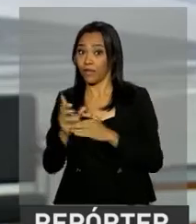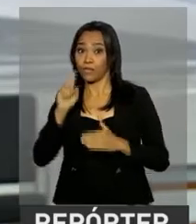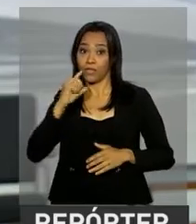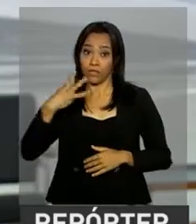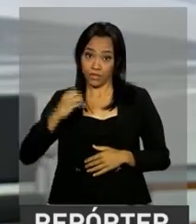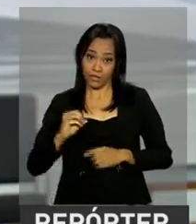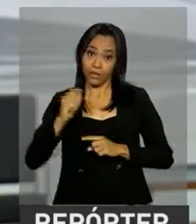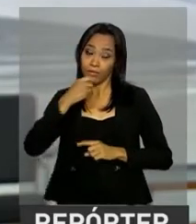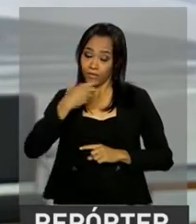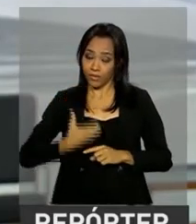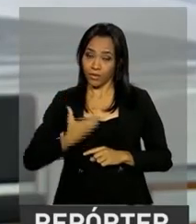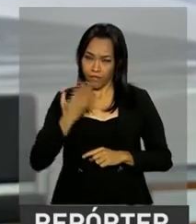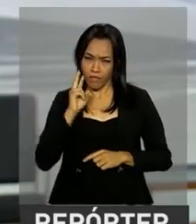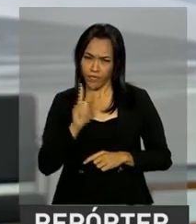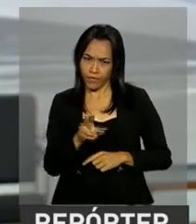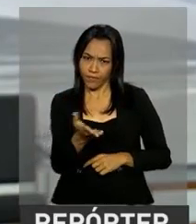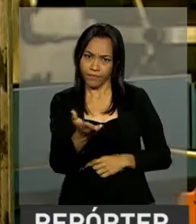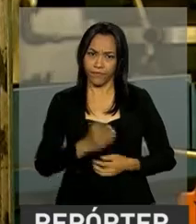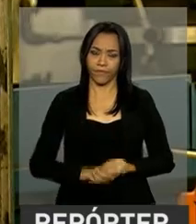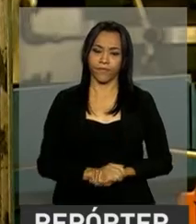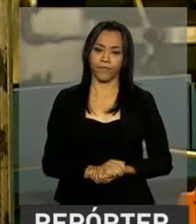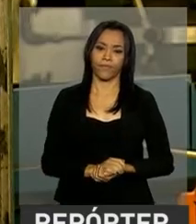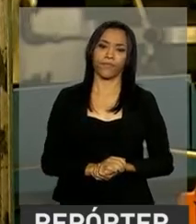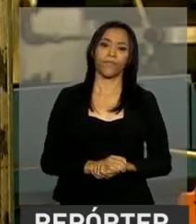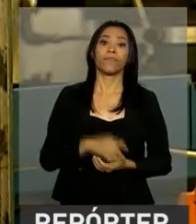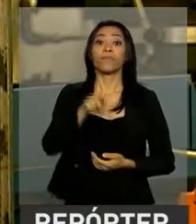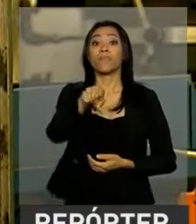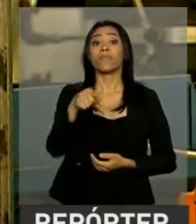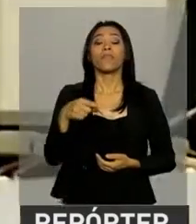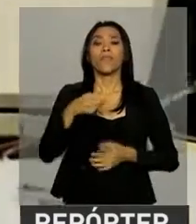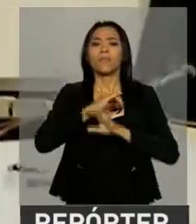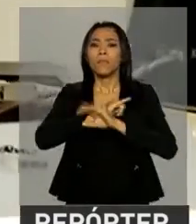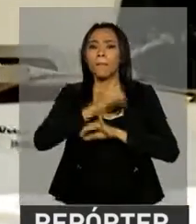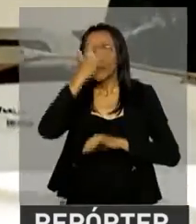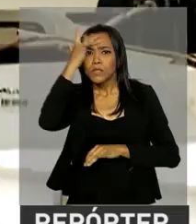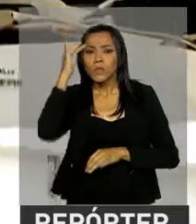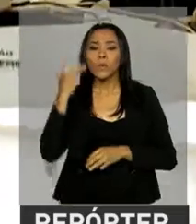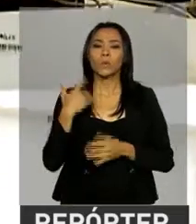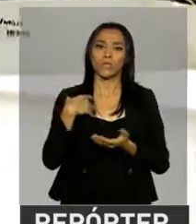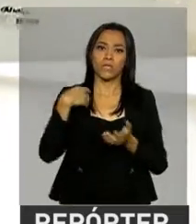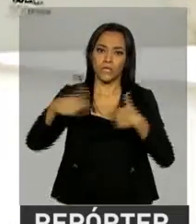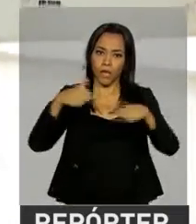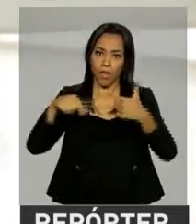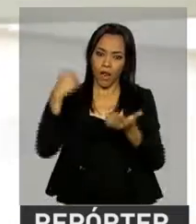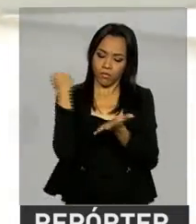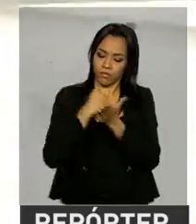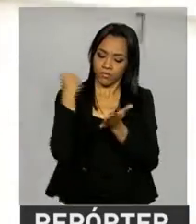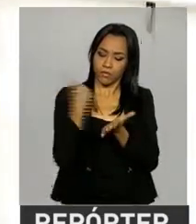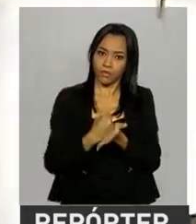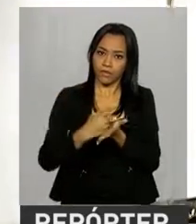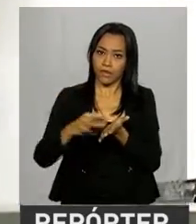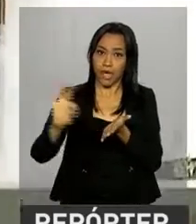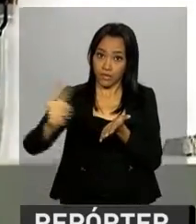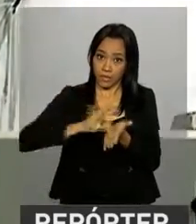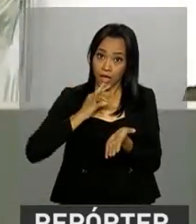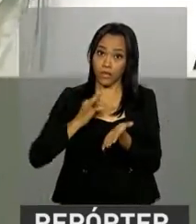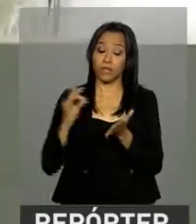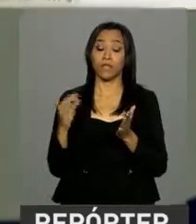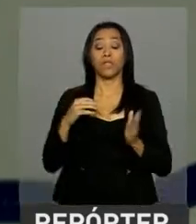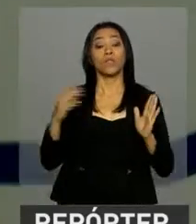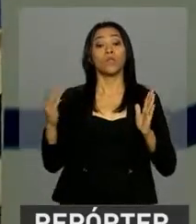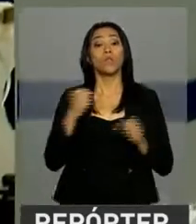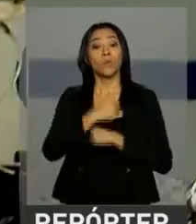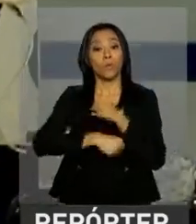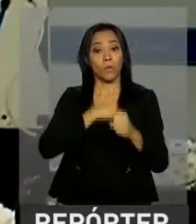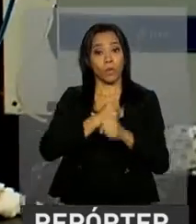dezembro vamos ouvi-lo trabalhadores que tiveram a carteira assinada no ano de 2014 e